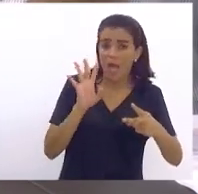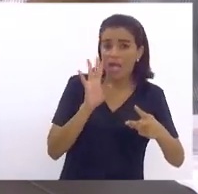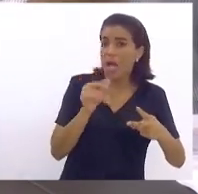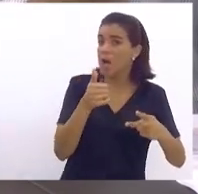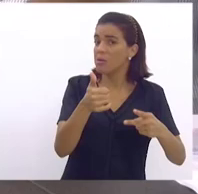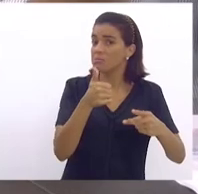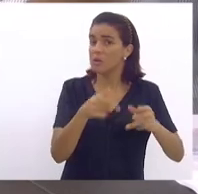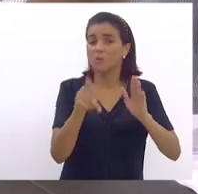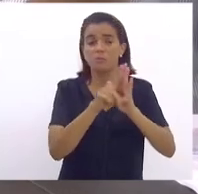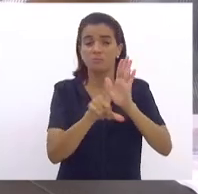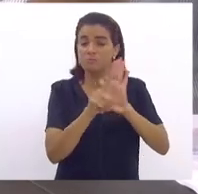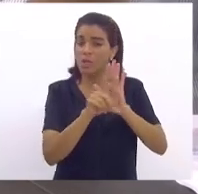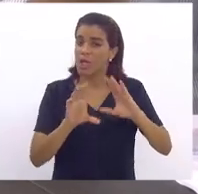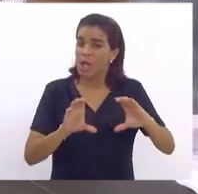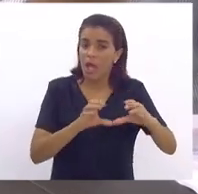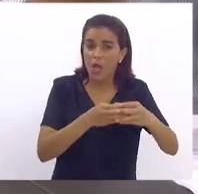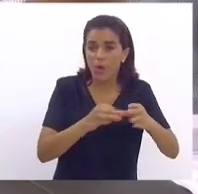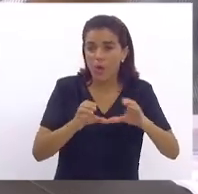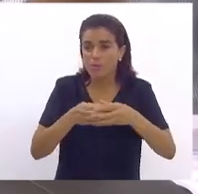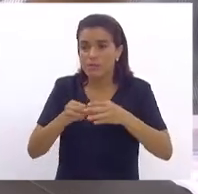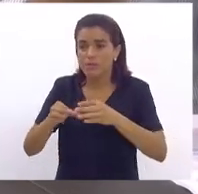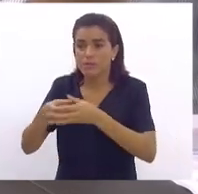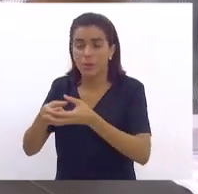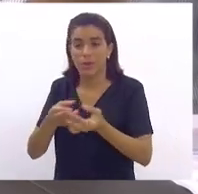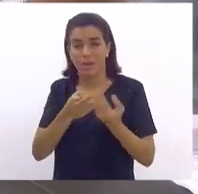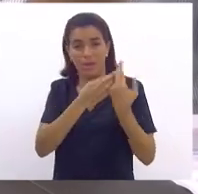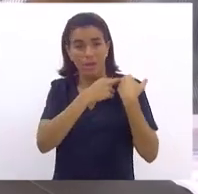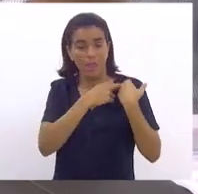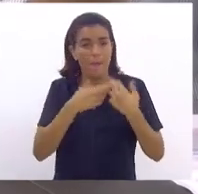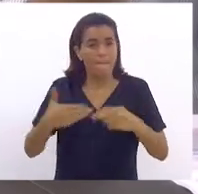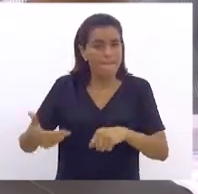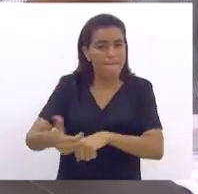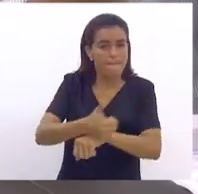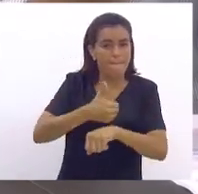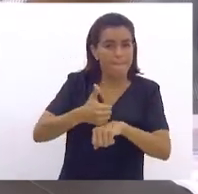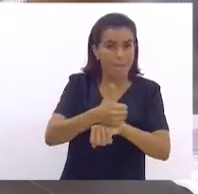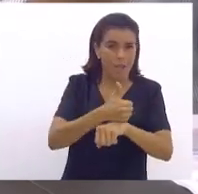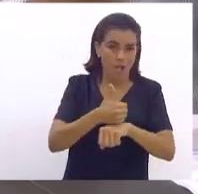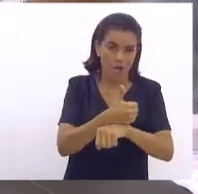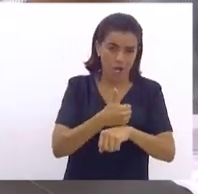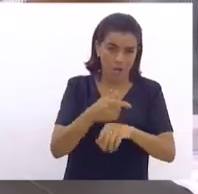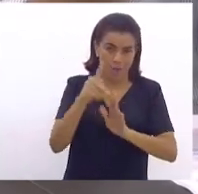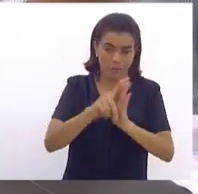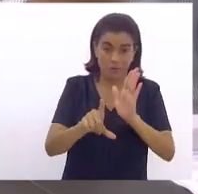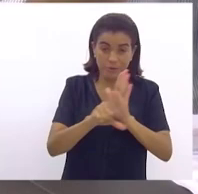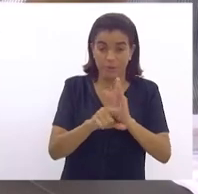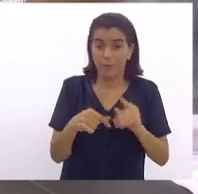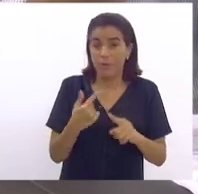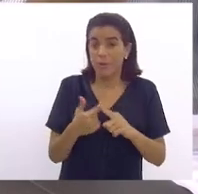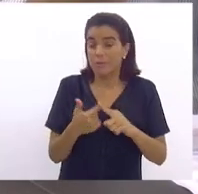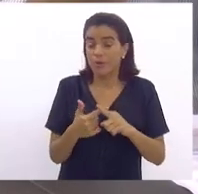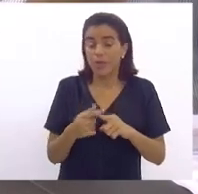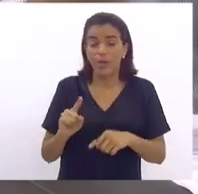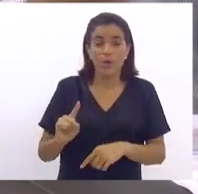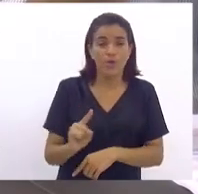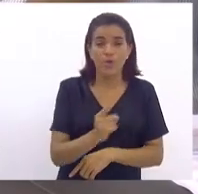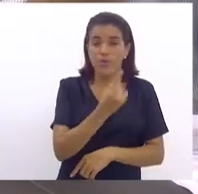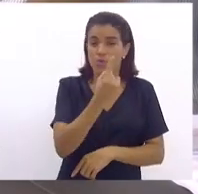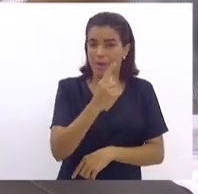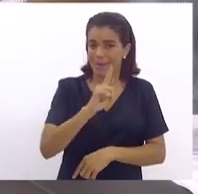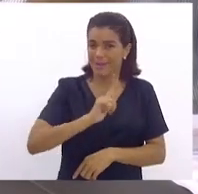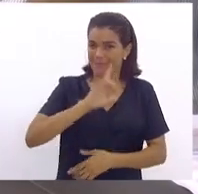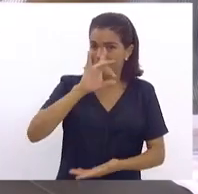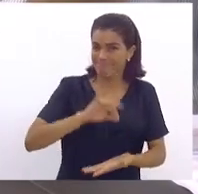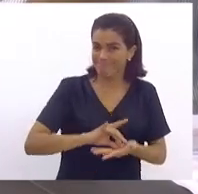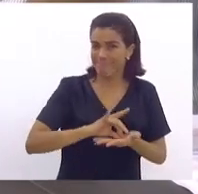constitucional, que as comissões técnicas aperfeiçoem, porque uma coisa é ter